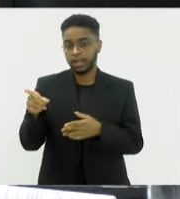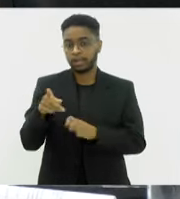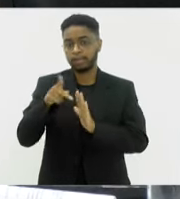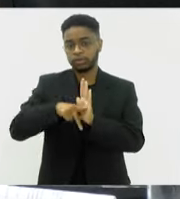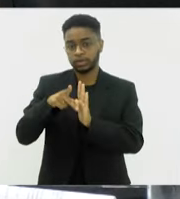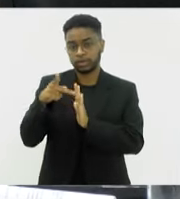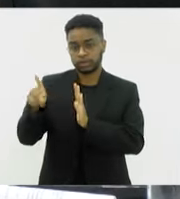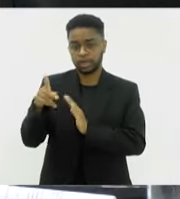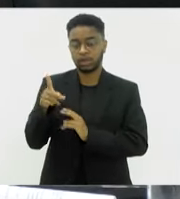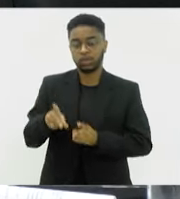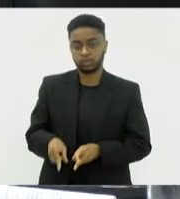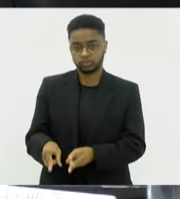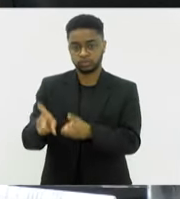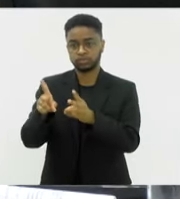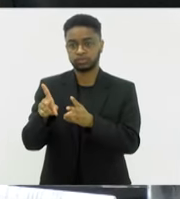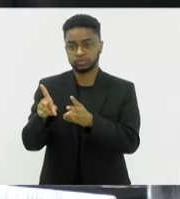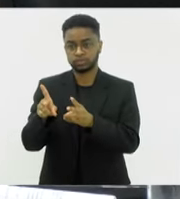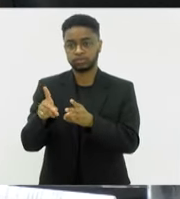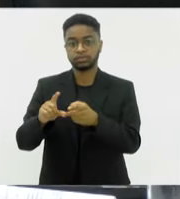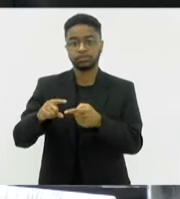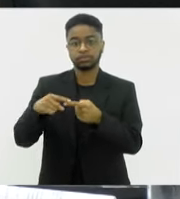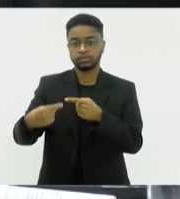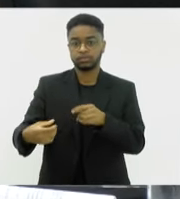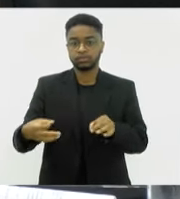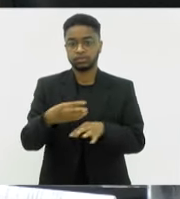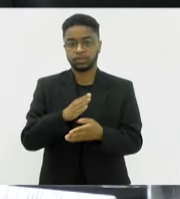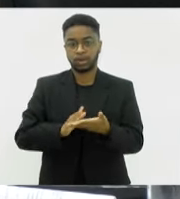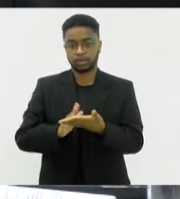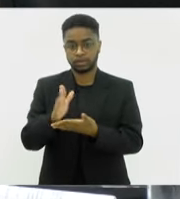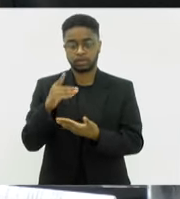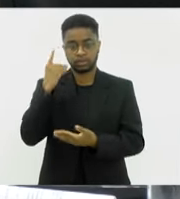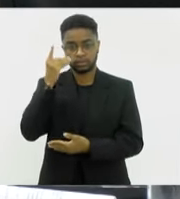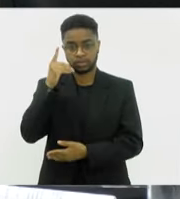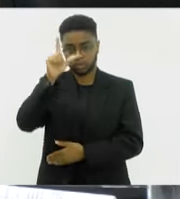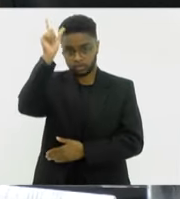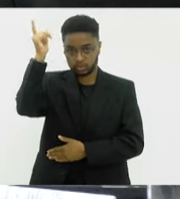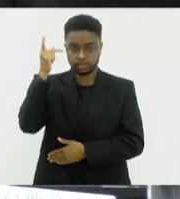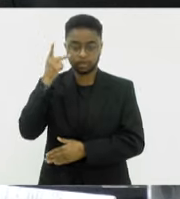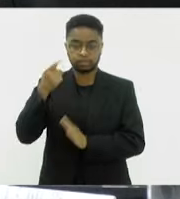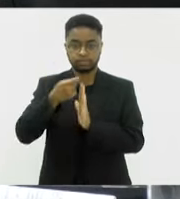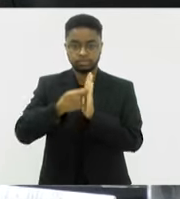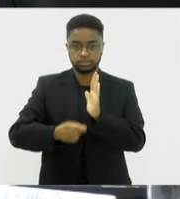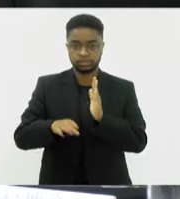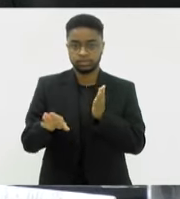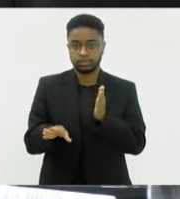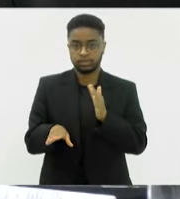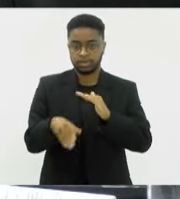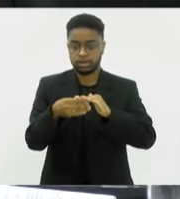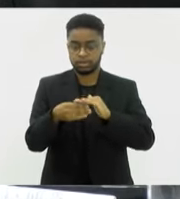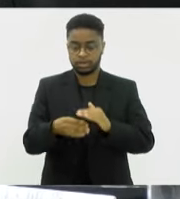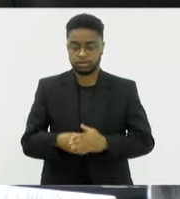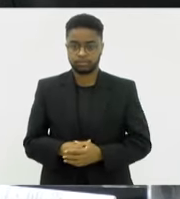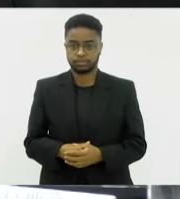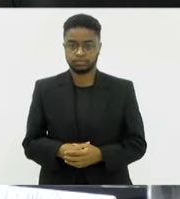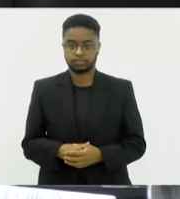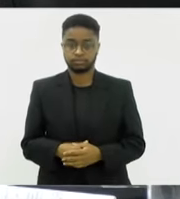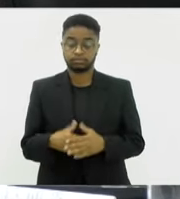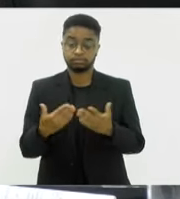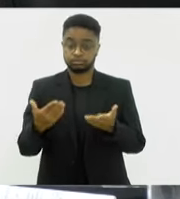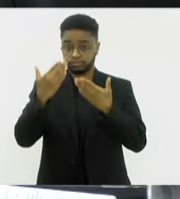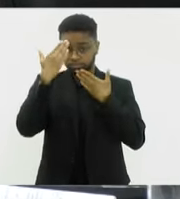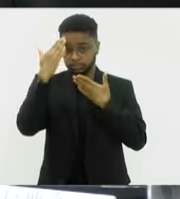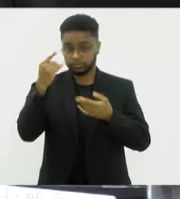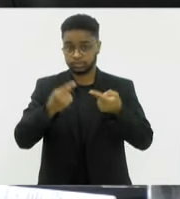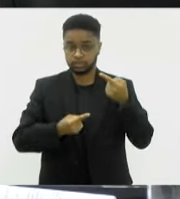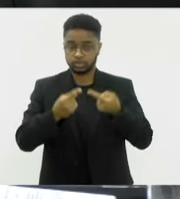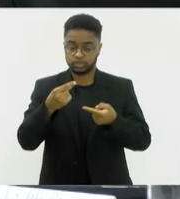segue após, emenda no plenário. Após a sanção, e o deputado Luiz Paulo será o autor das emendas. Então, agradeço a